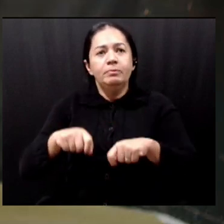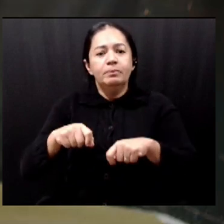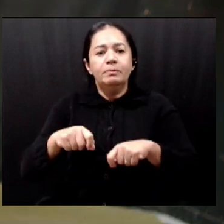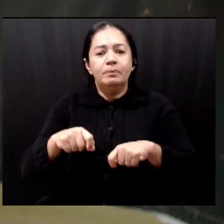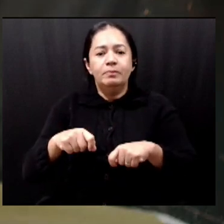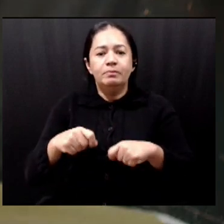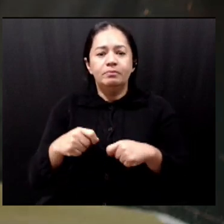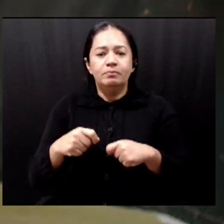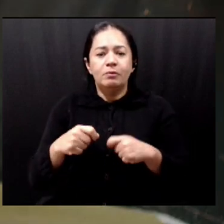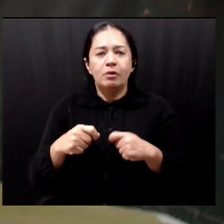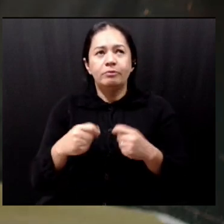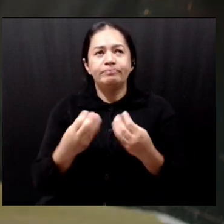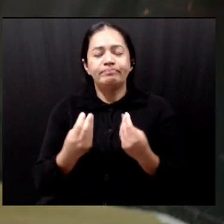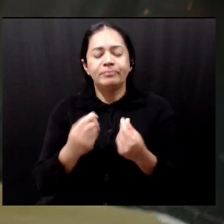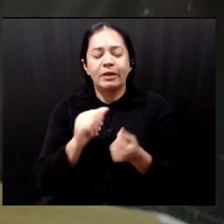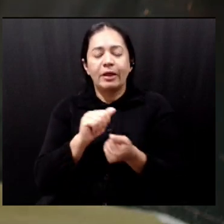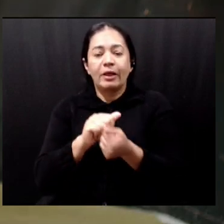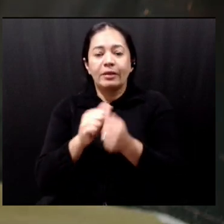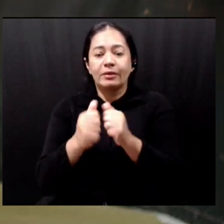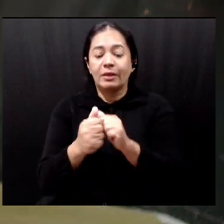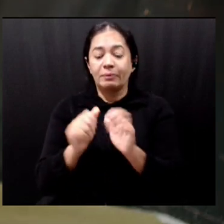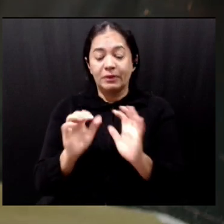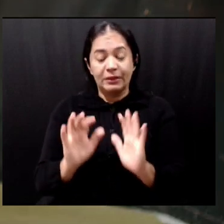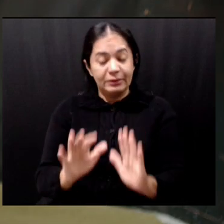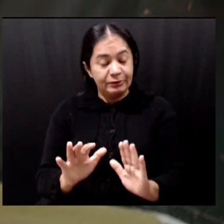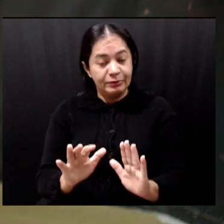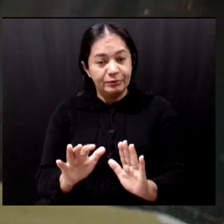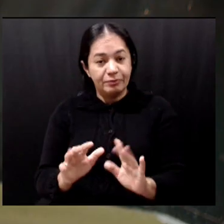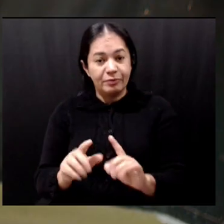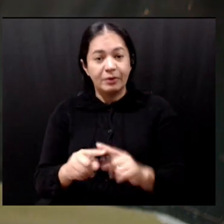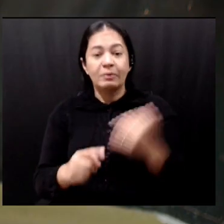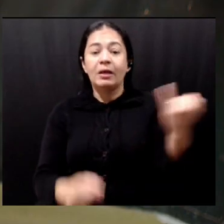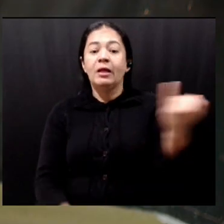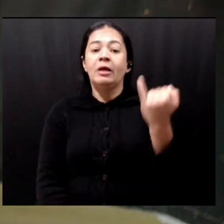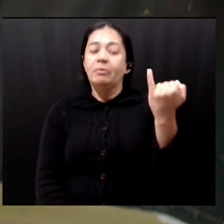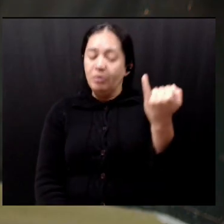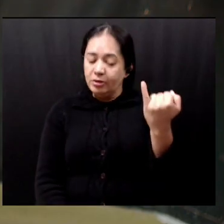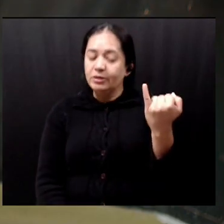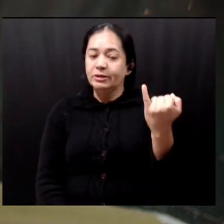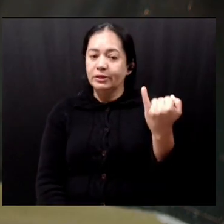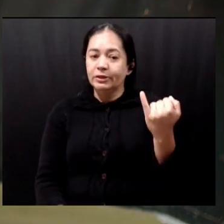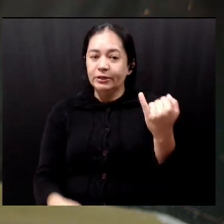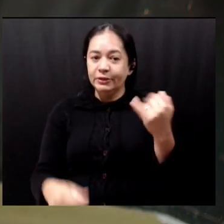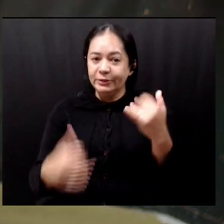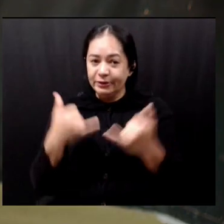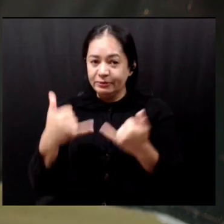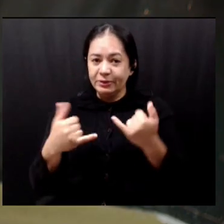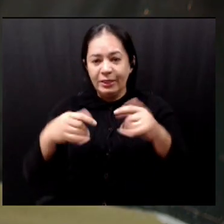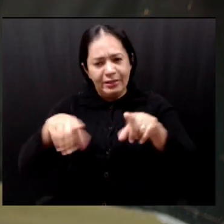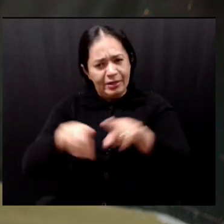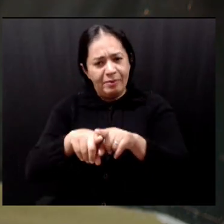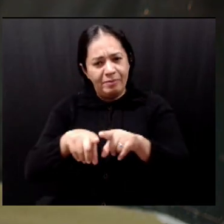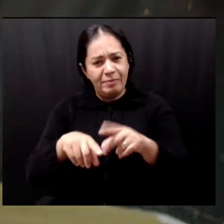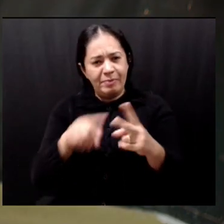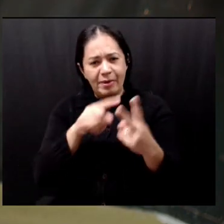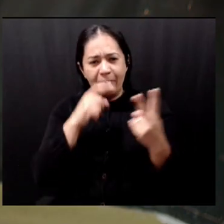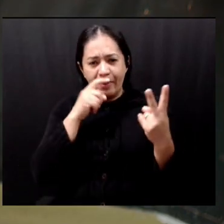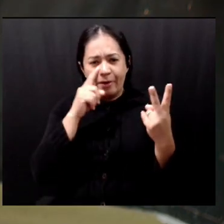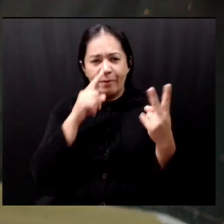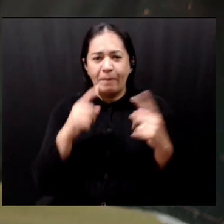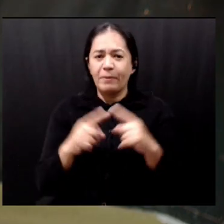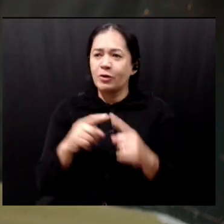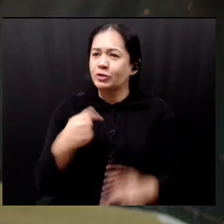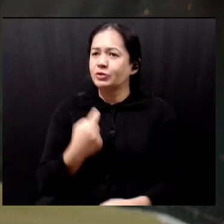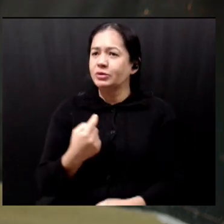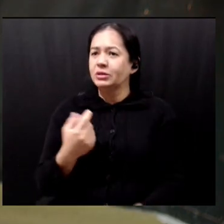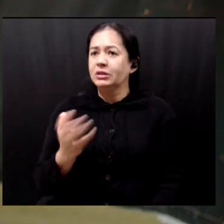contornar toda essa situação e a importância da brincadeira para os pais também, porque a gente vive num mundo tão corrido e ninguém